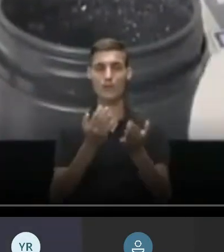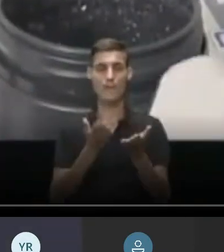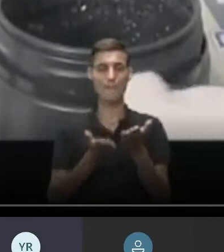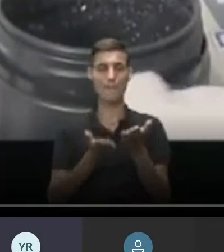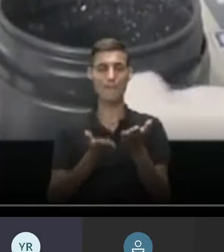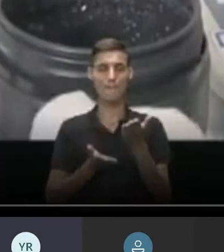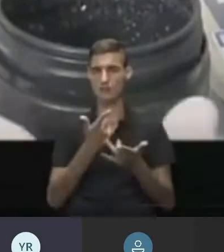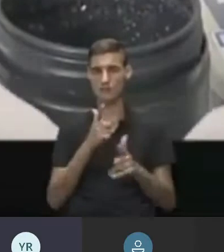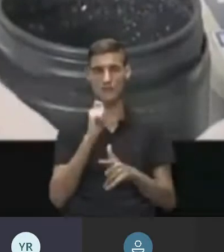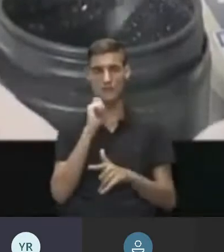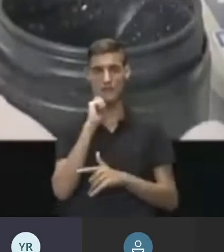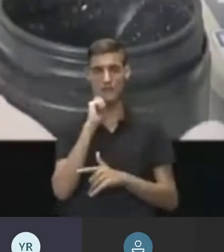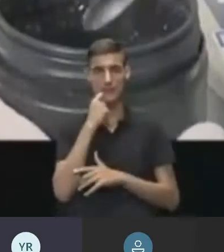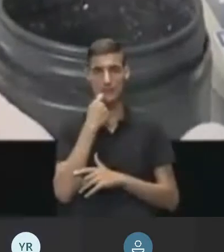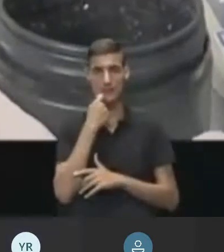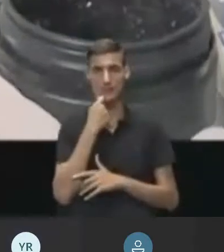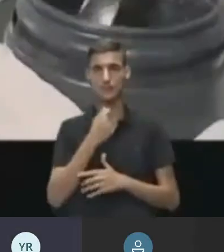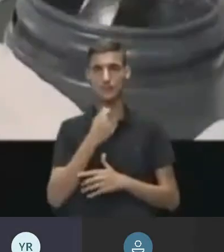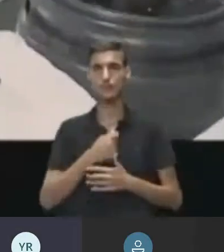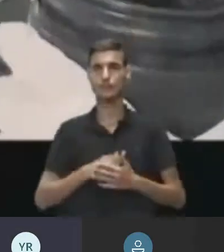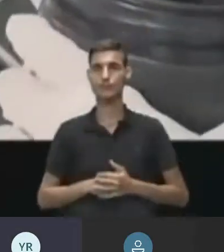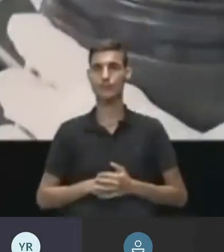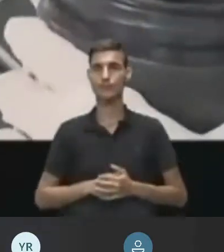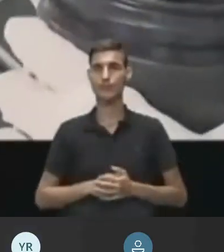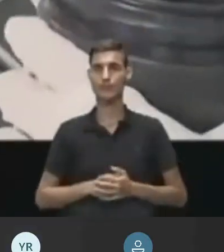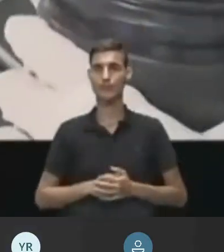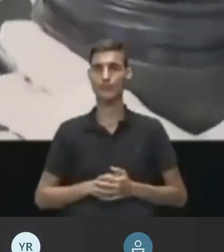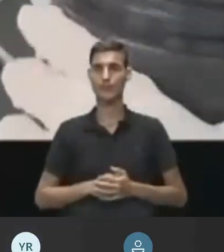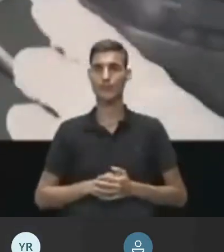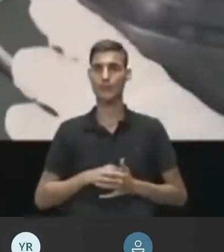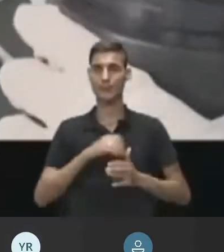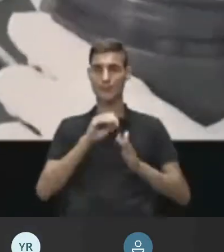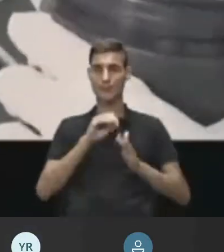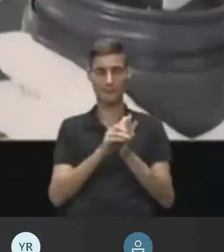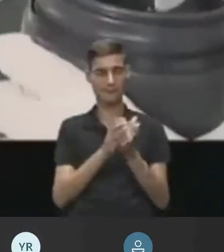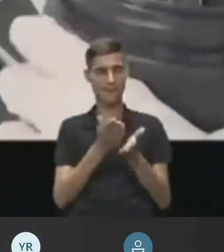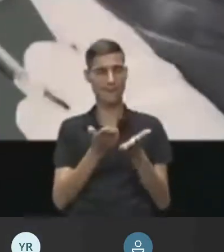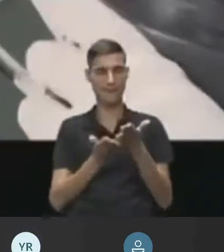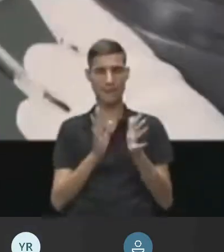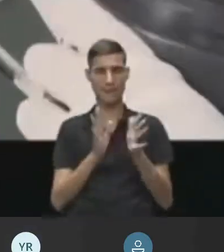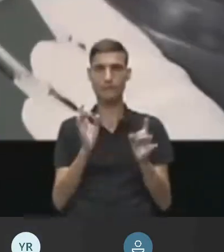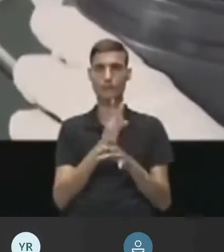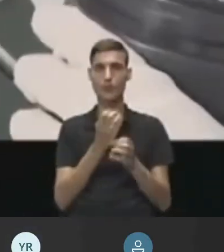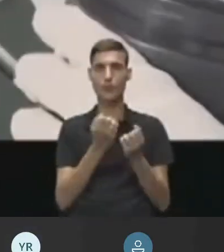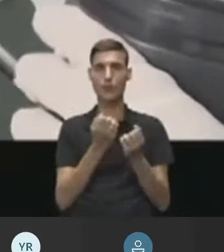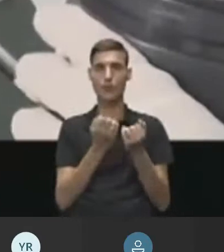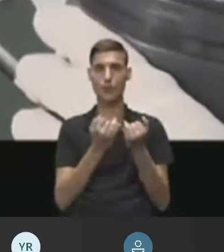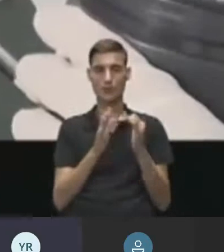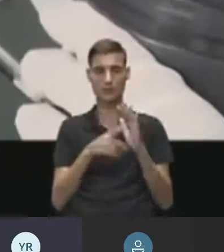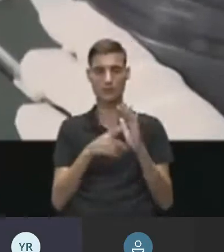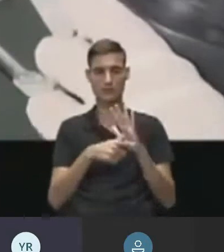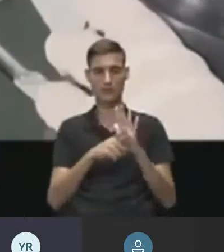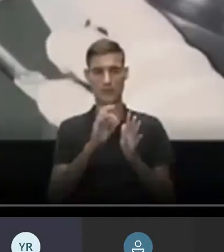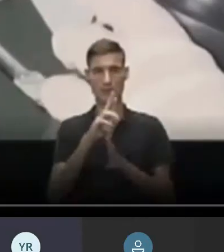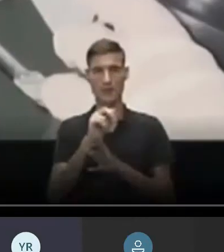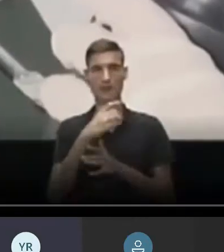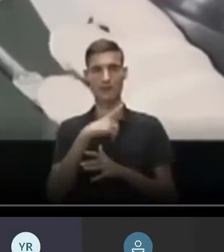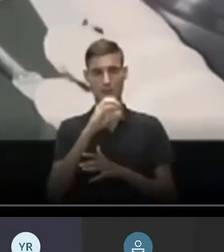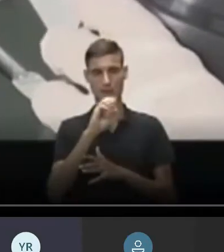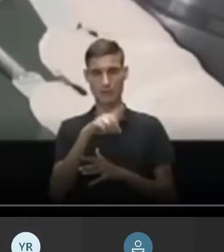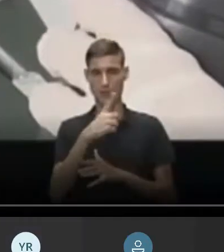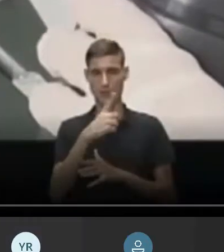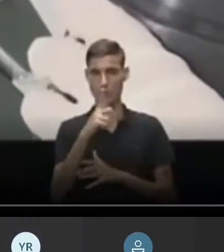E ela Eu também encontrei pegou outro erro e... também. Hã? Eu encontrei outro erro também na prática. Aí, Geralmente a no